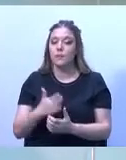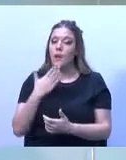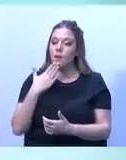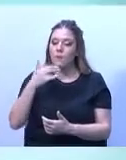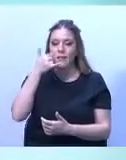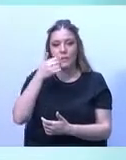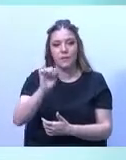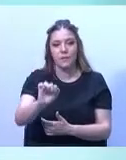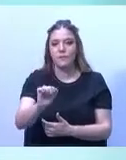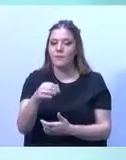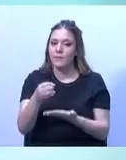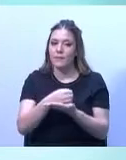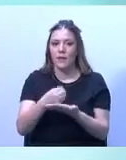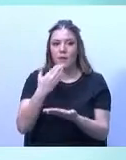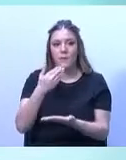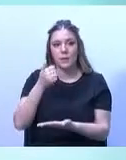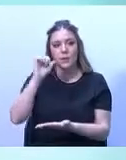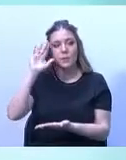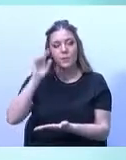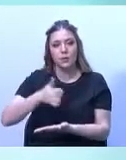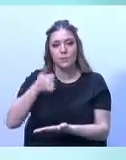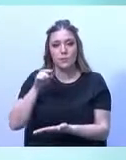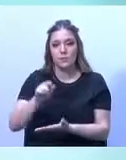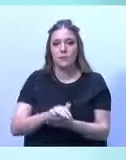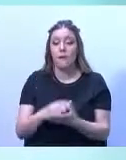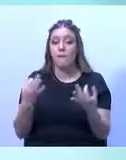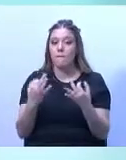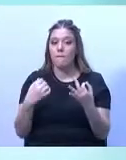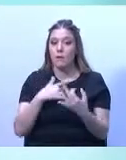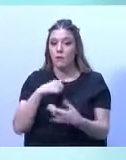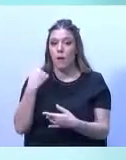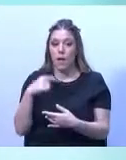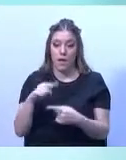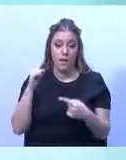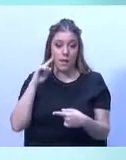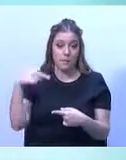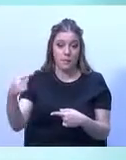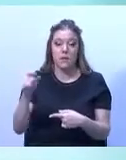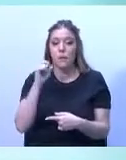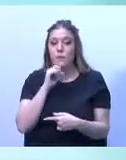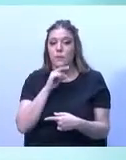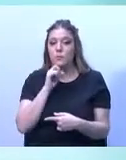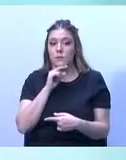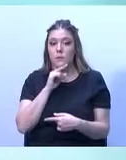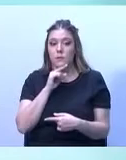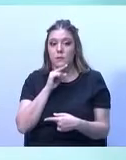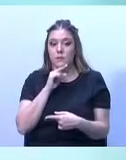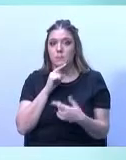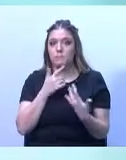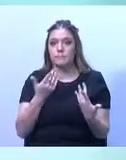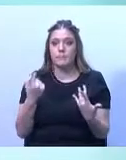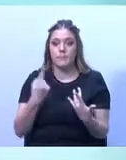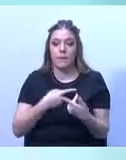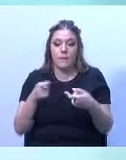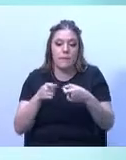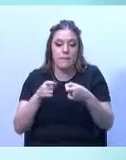pela sua chamada. Obrigado. De nada, obrigado. Obrigada e as melhoras para si. Obrigado. De facto, estamos aqui perante uma especialidade que é possível, tem que estar perto,